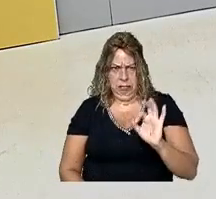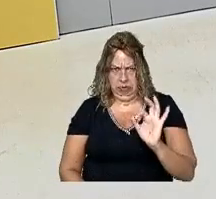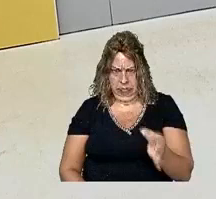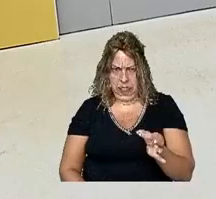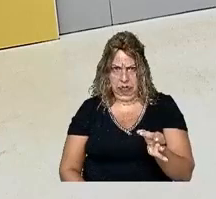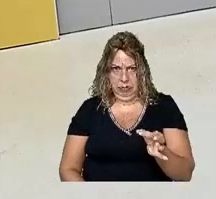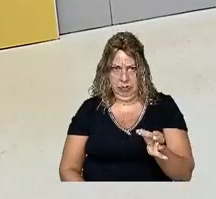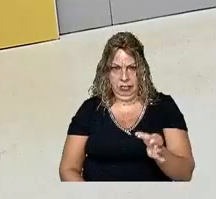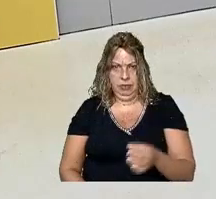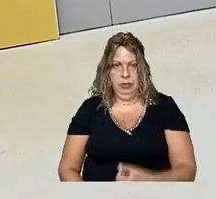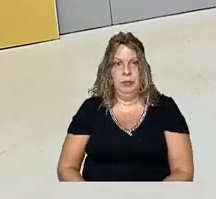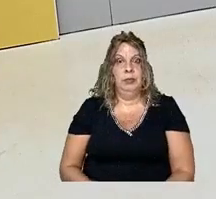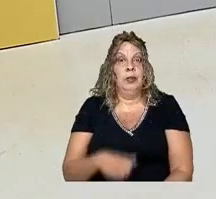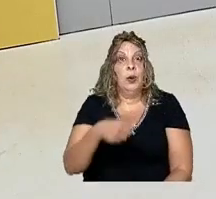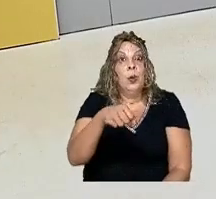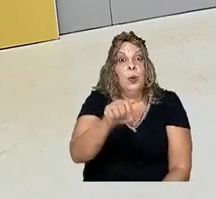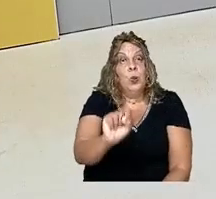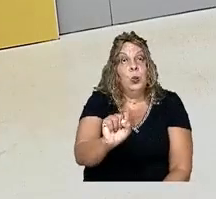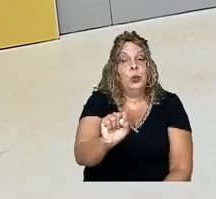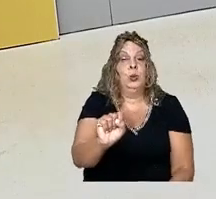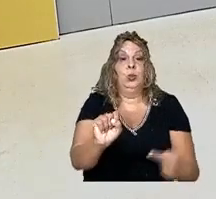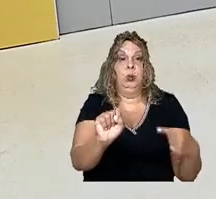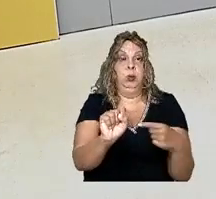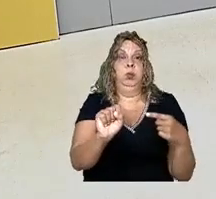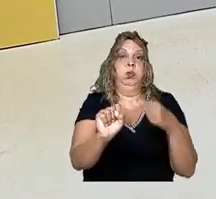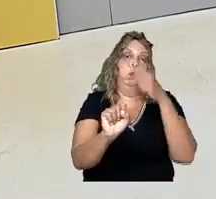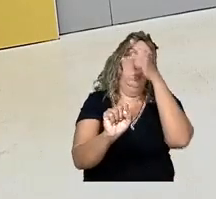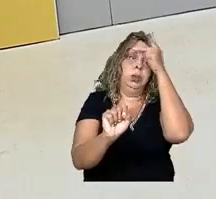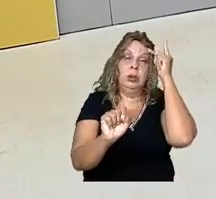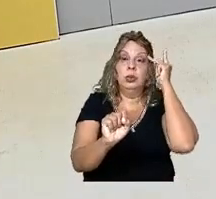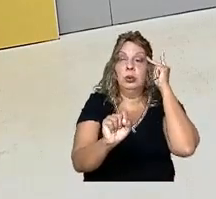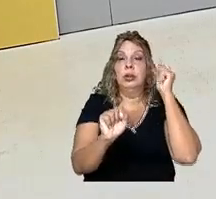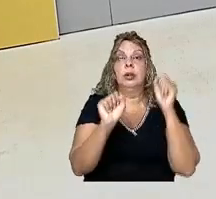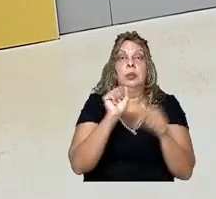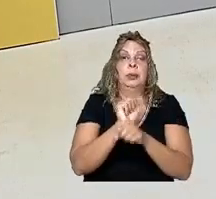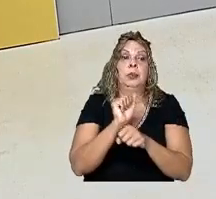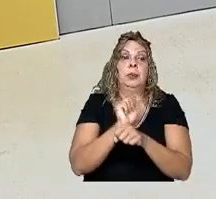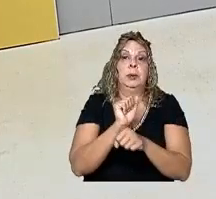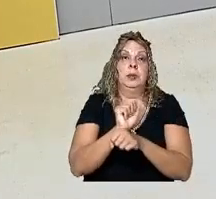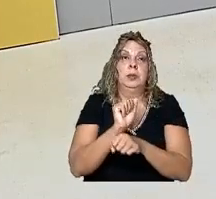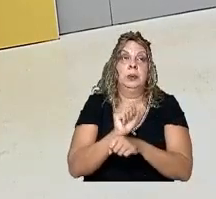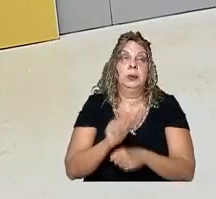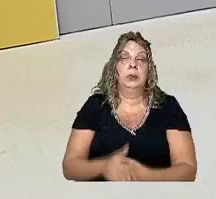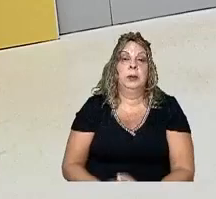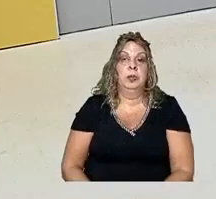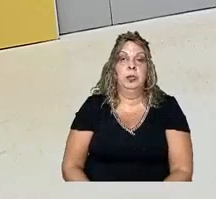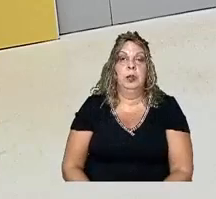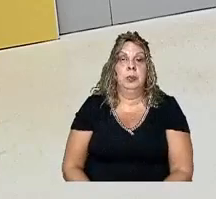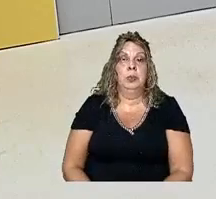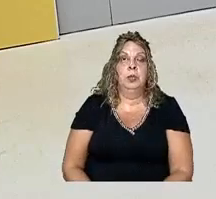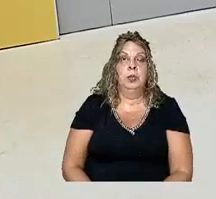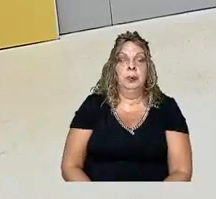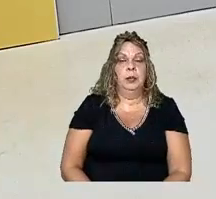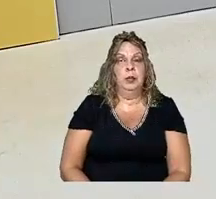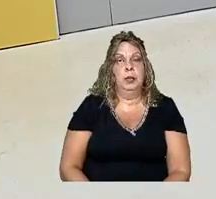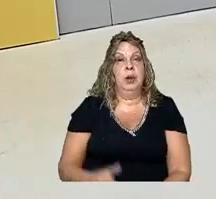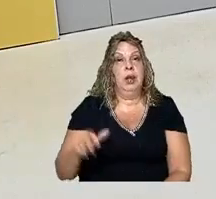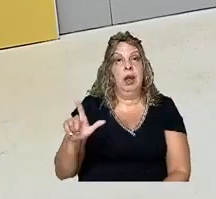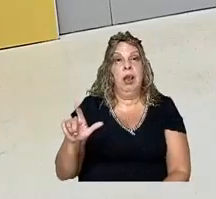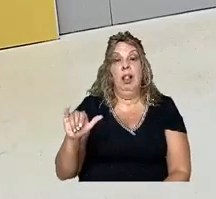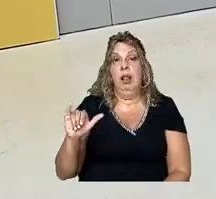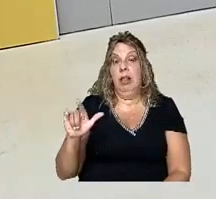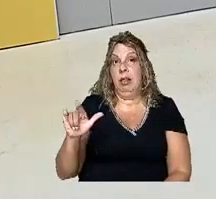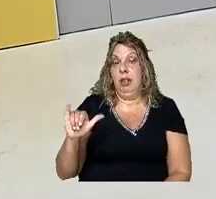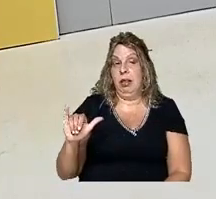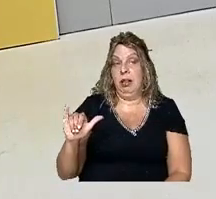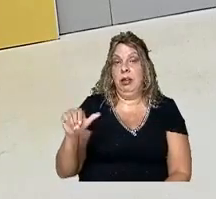decide. 8 títulos na expectativa. Lili, essa é a sua vez. Tá aí